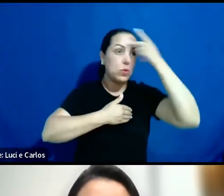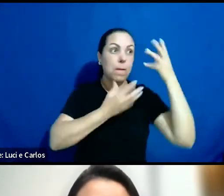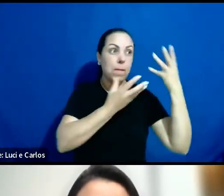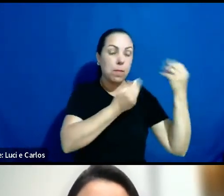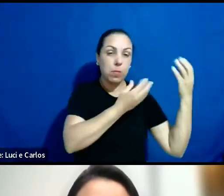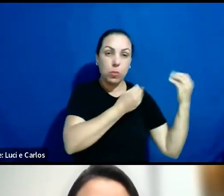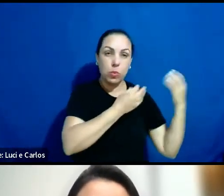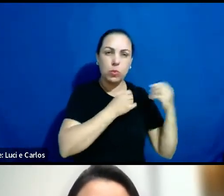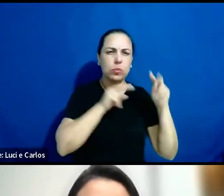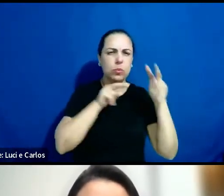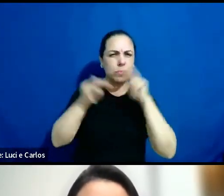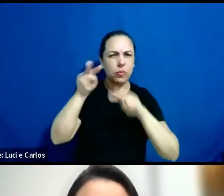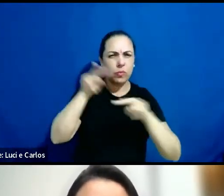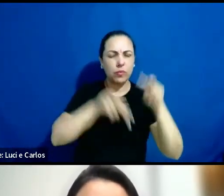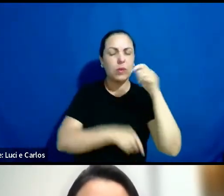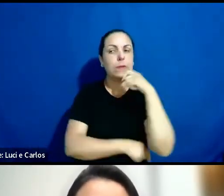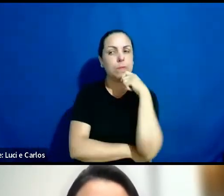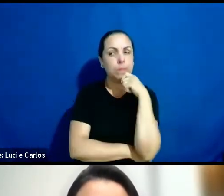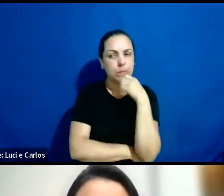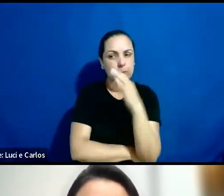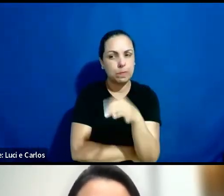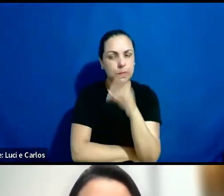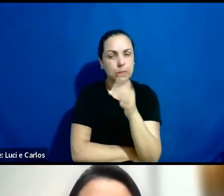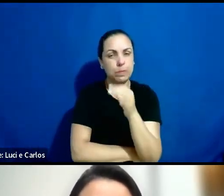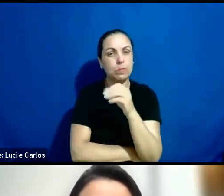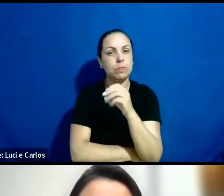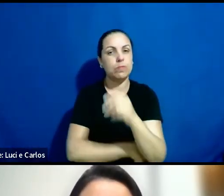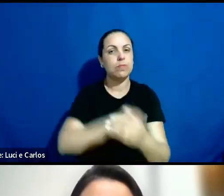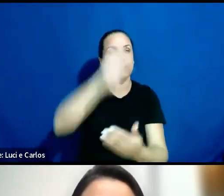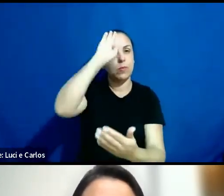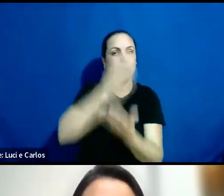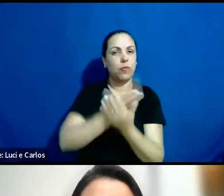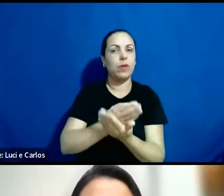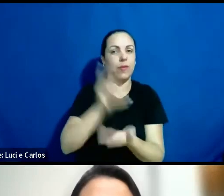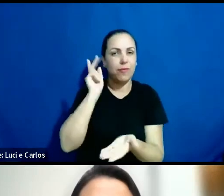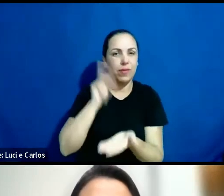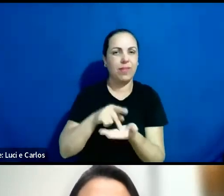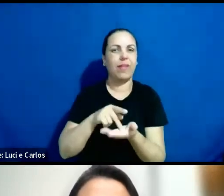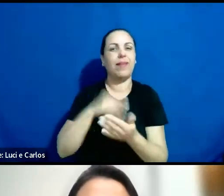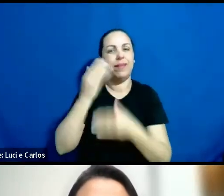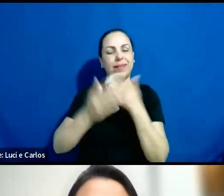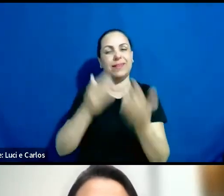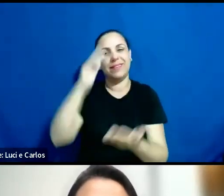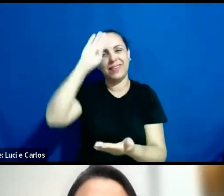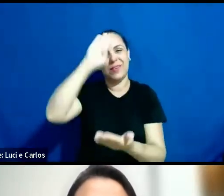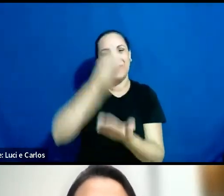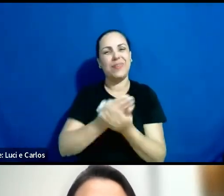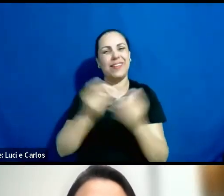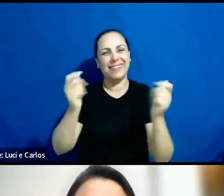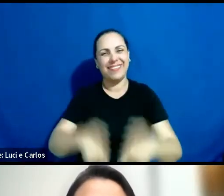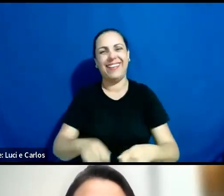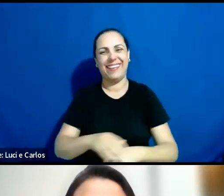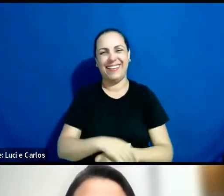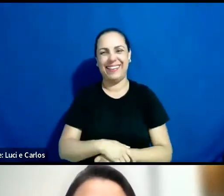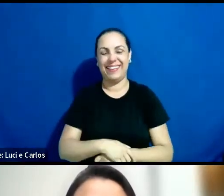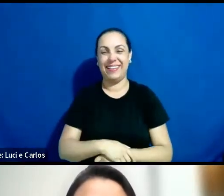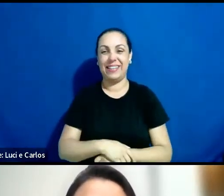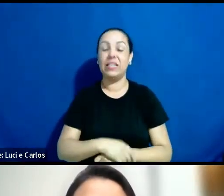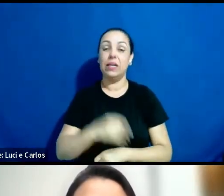presentes aqui hoje e outros que vão assistir depois esta live, certo? Mas é eu isso tinha uma mesmo. doença